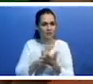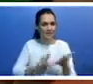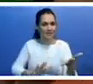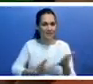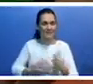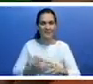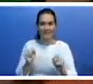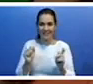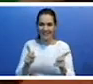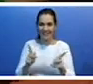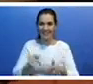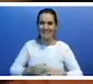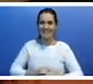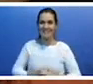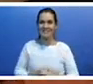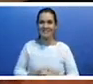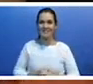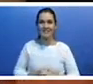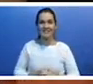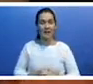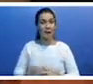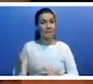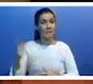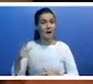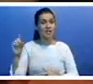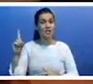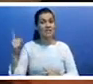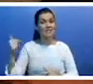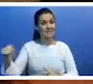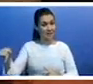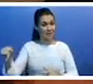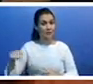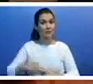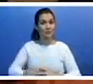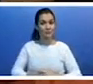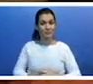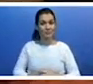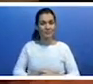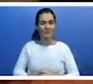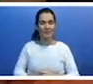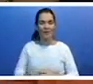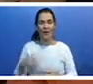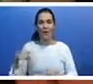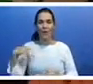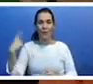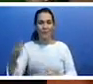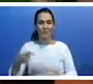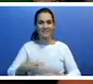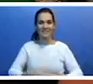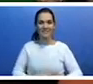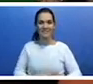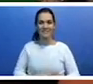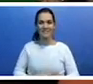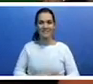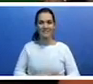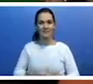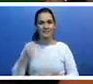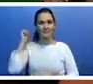atividade, ok? Da página 17. Vou continuar.